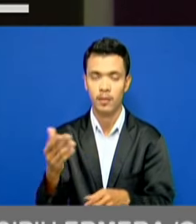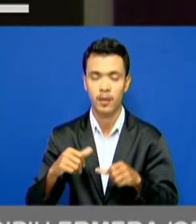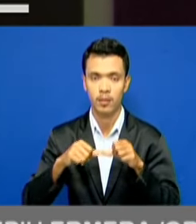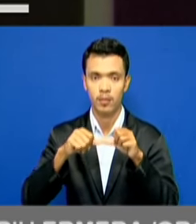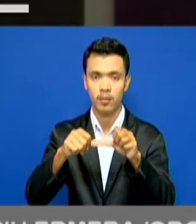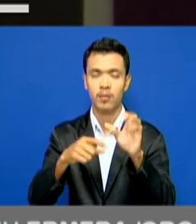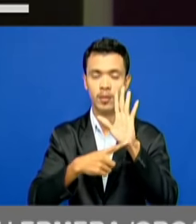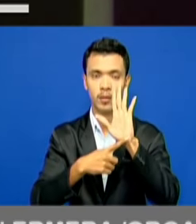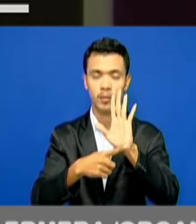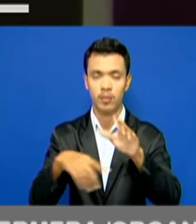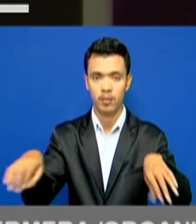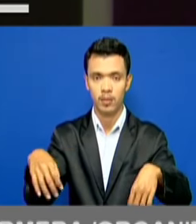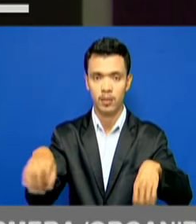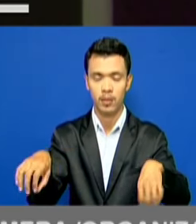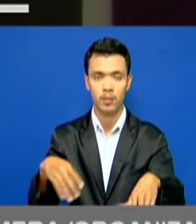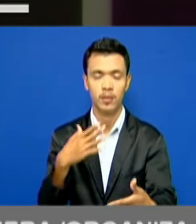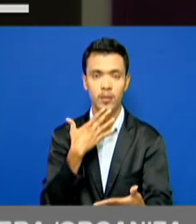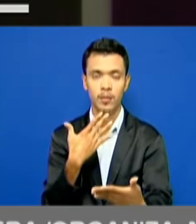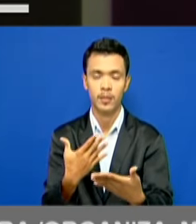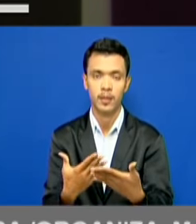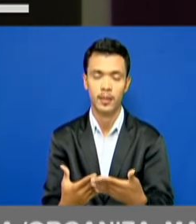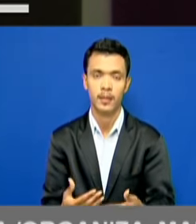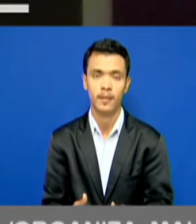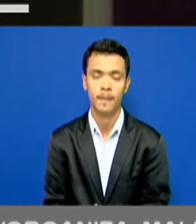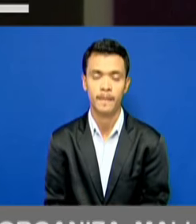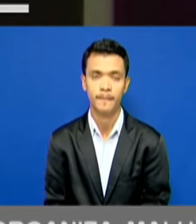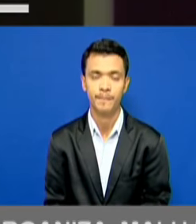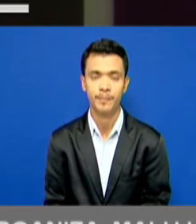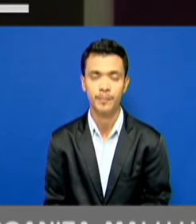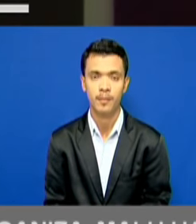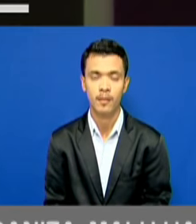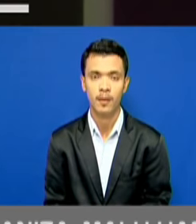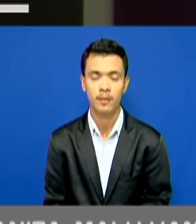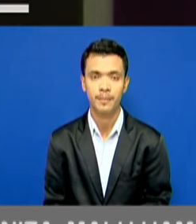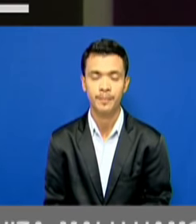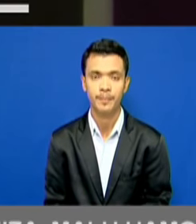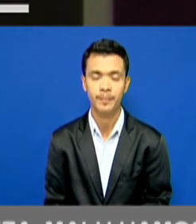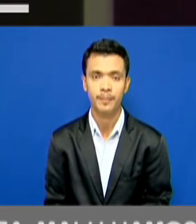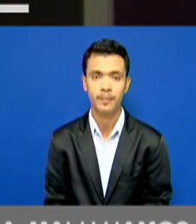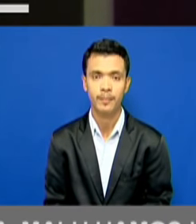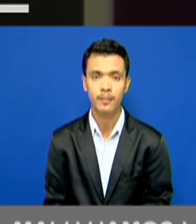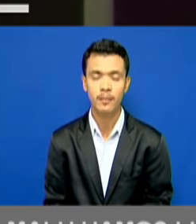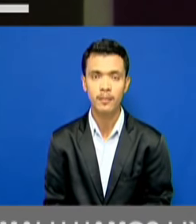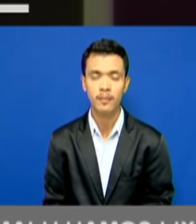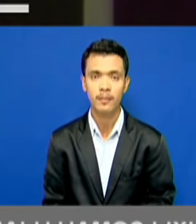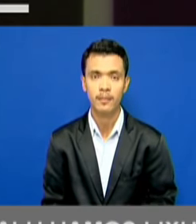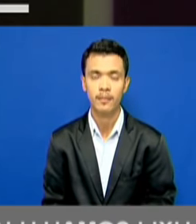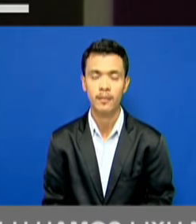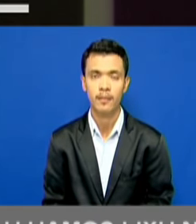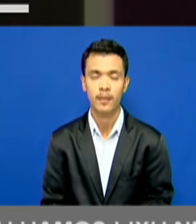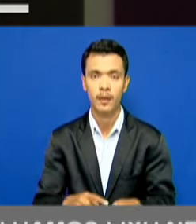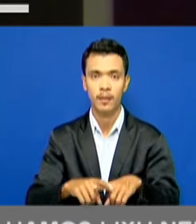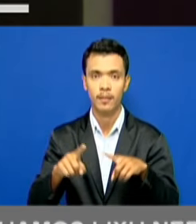tudo qualidade, Sira neve comprova ona livre de teste. E a vida prática, a guia a alguma Sira.